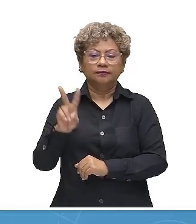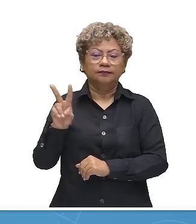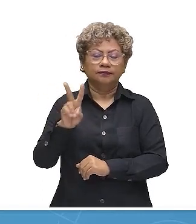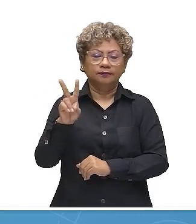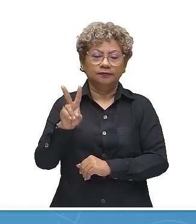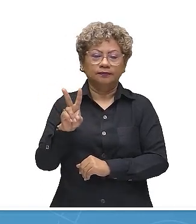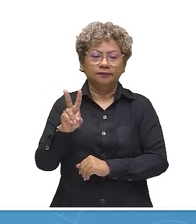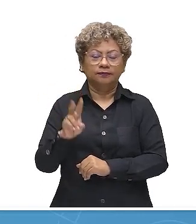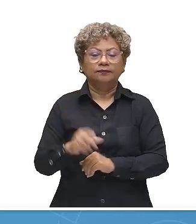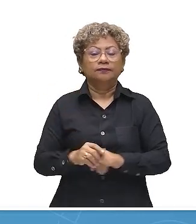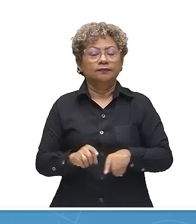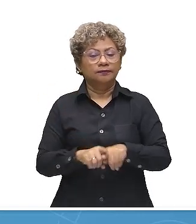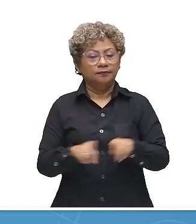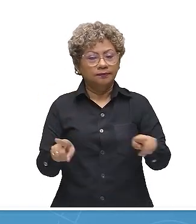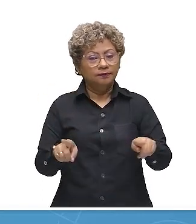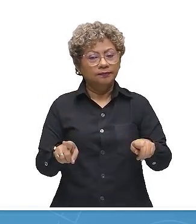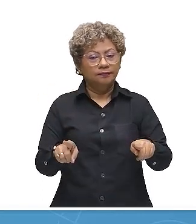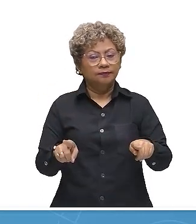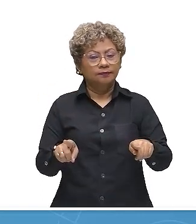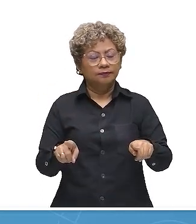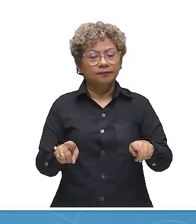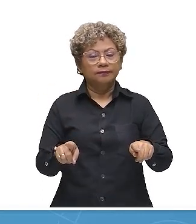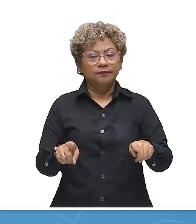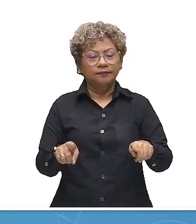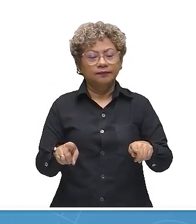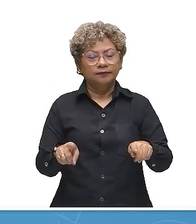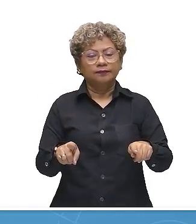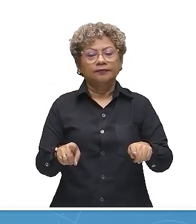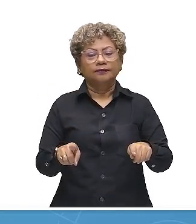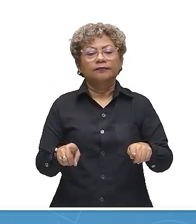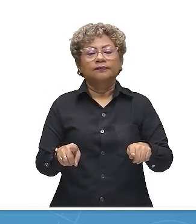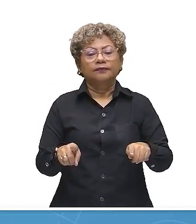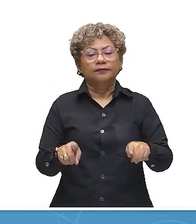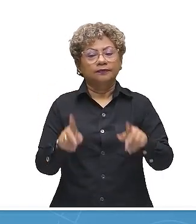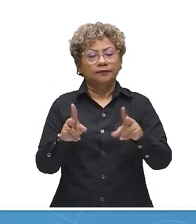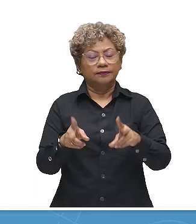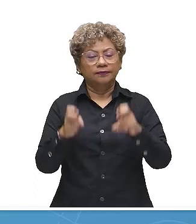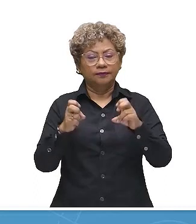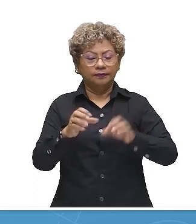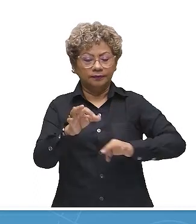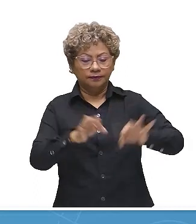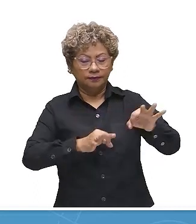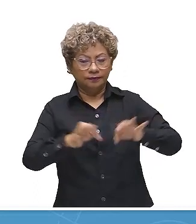que elas são escritas com denominadores e numeradores diferentes.